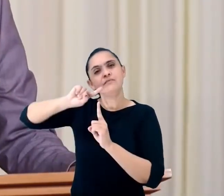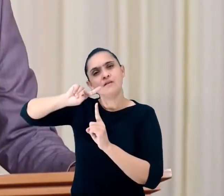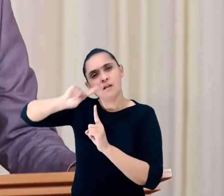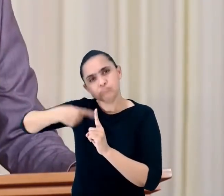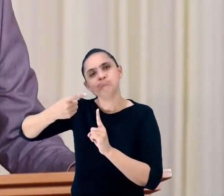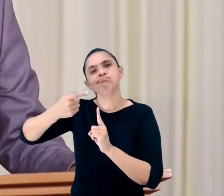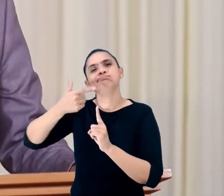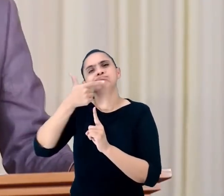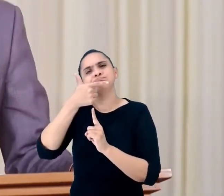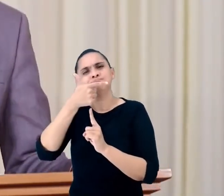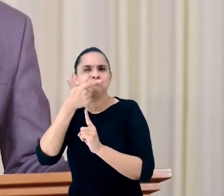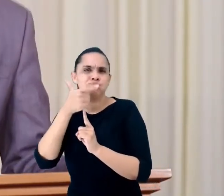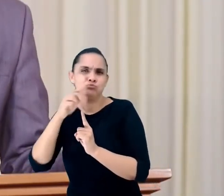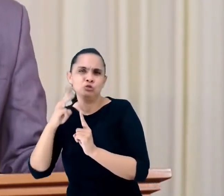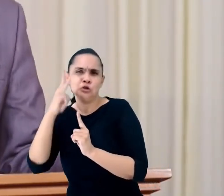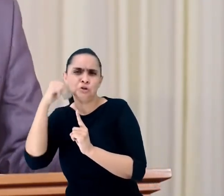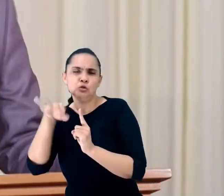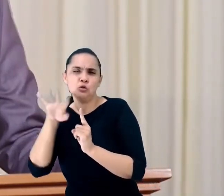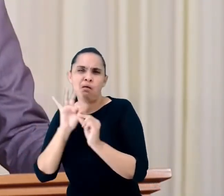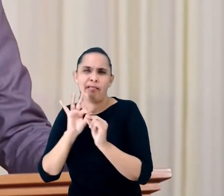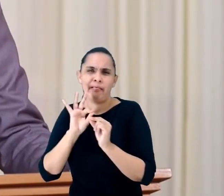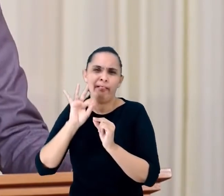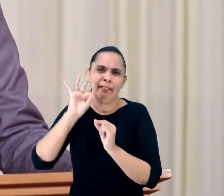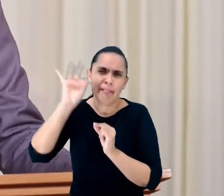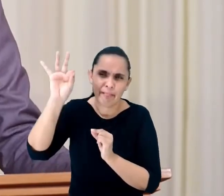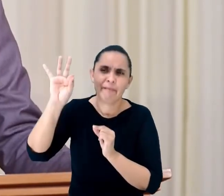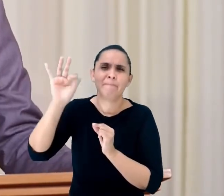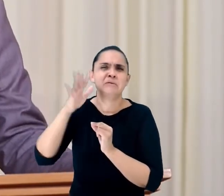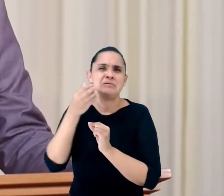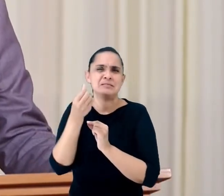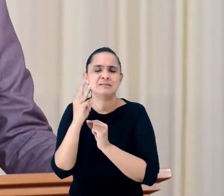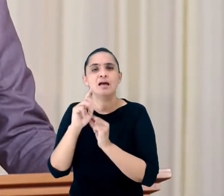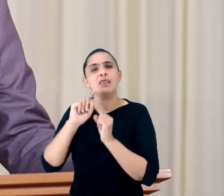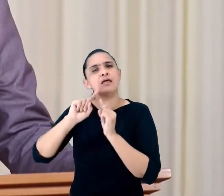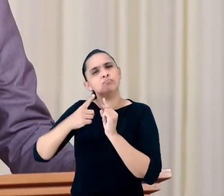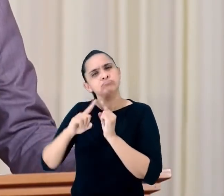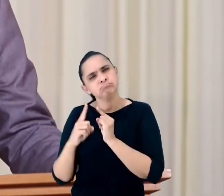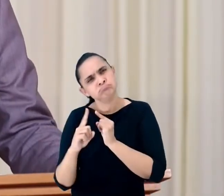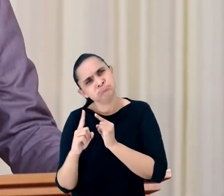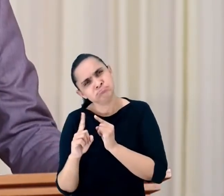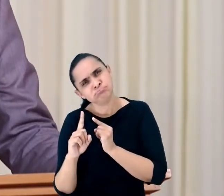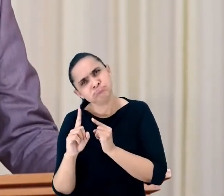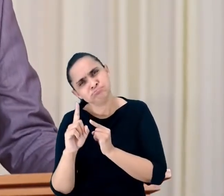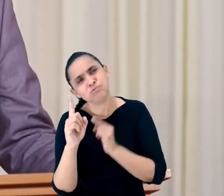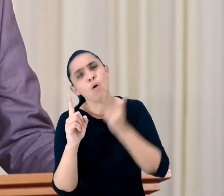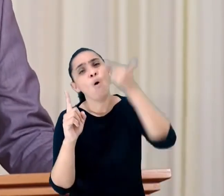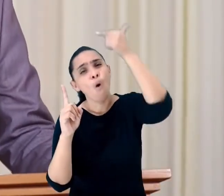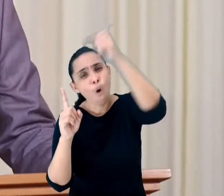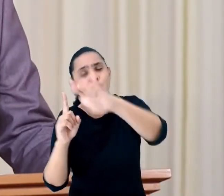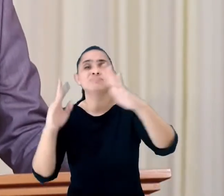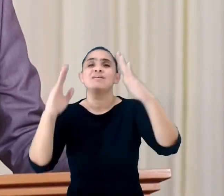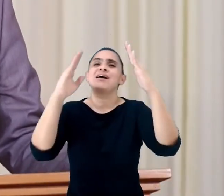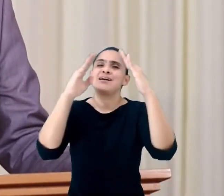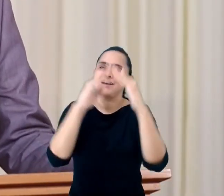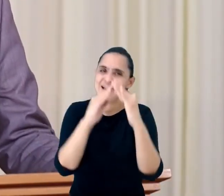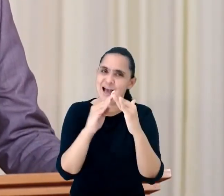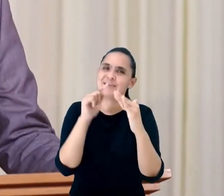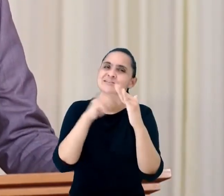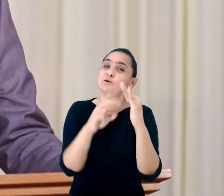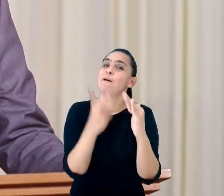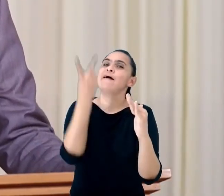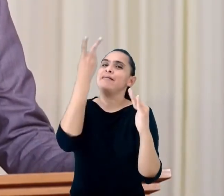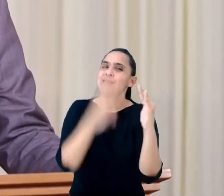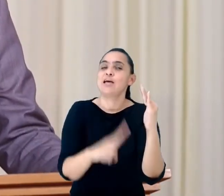2 a 6 quilômetros até chegar na próxima estação, que no caso seria uma outra pousada, onde havia mais 2